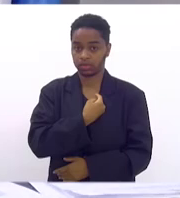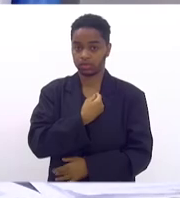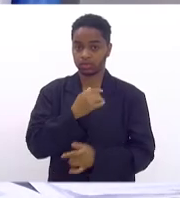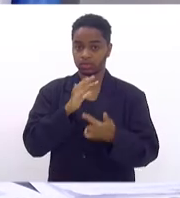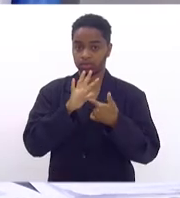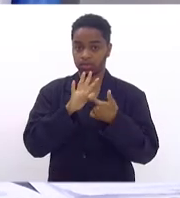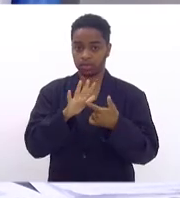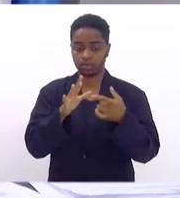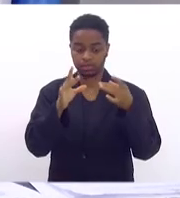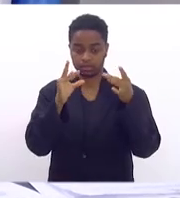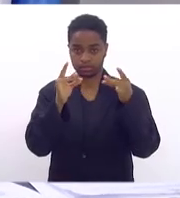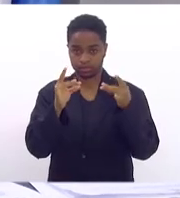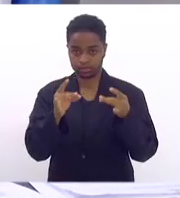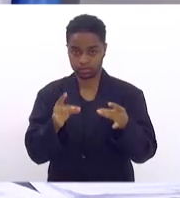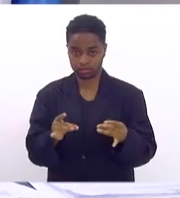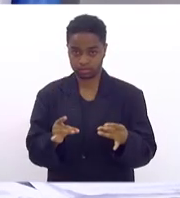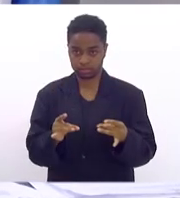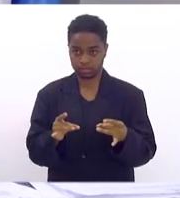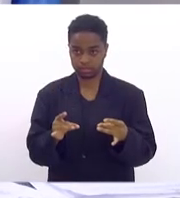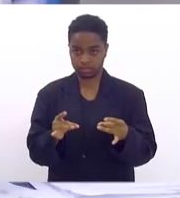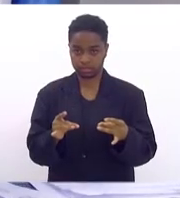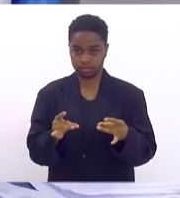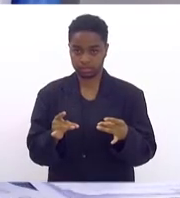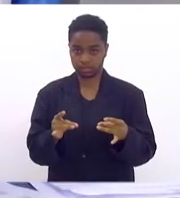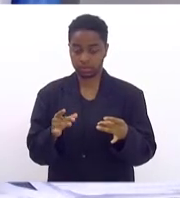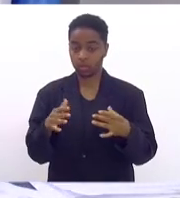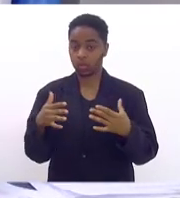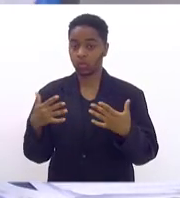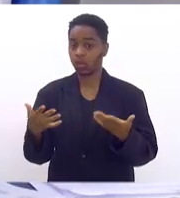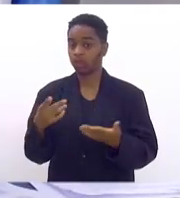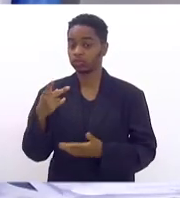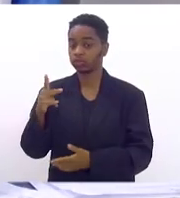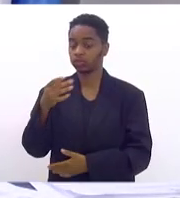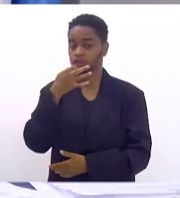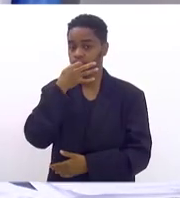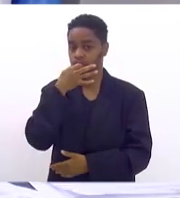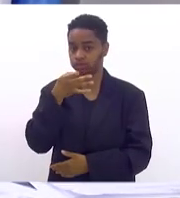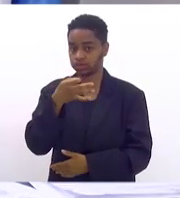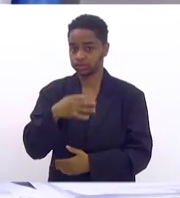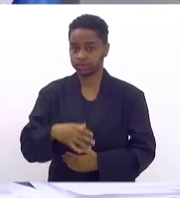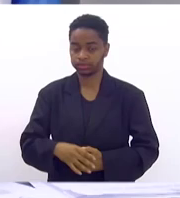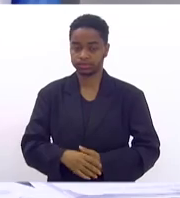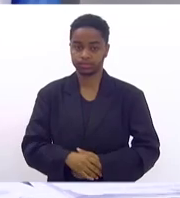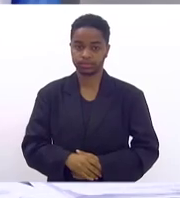observações, que Vossa Excelência sugere?